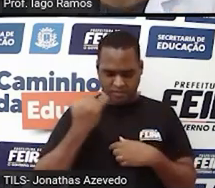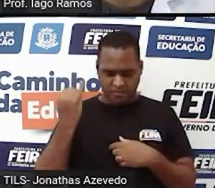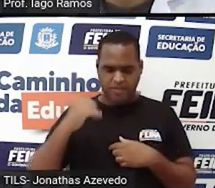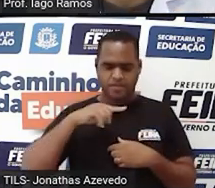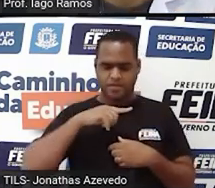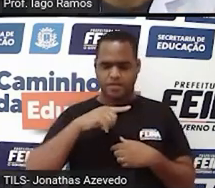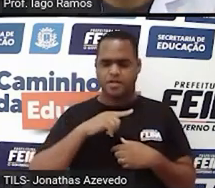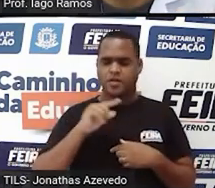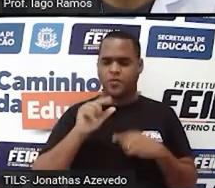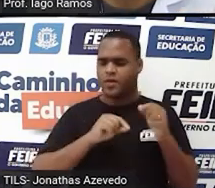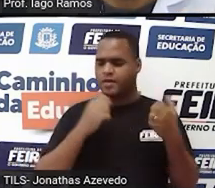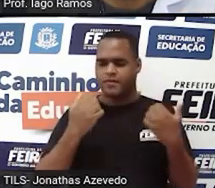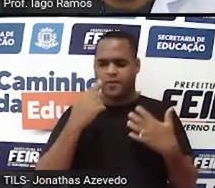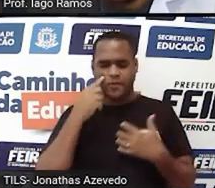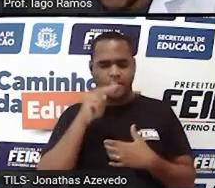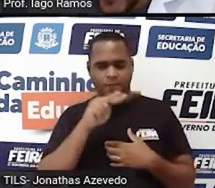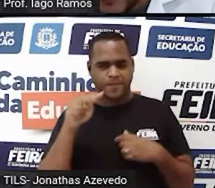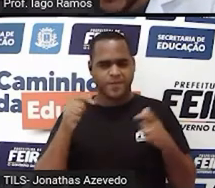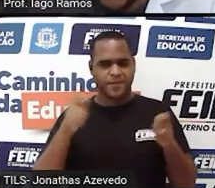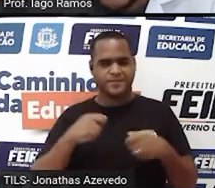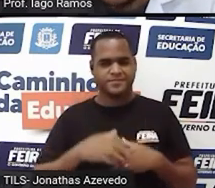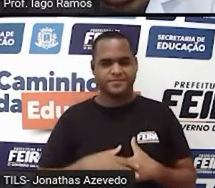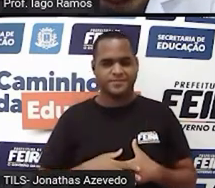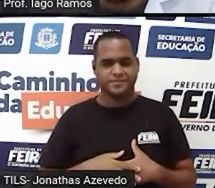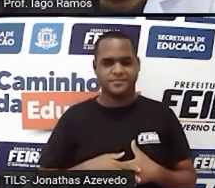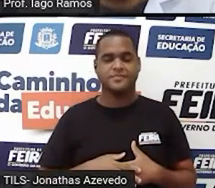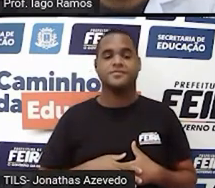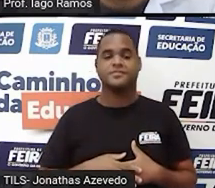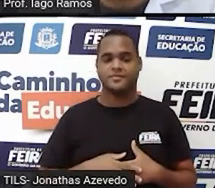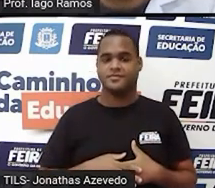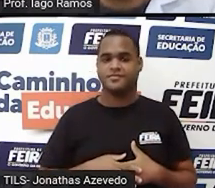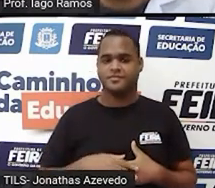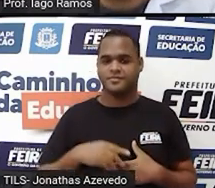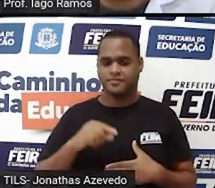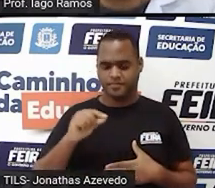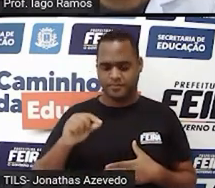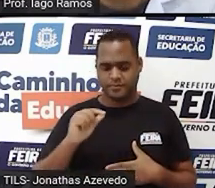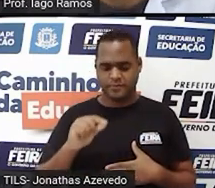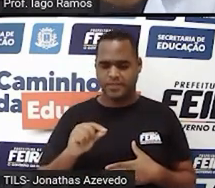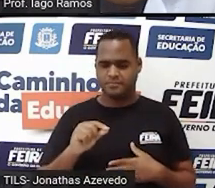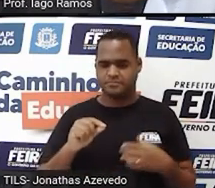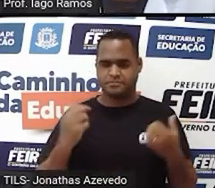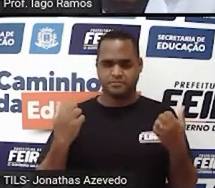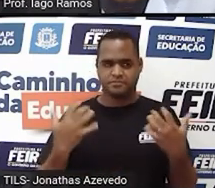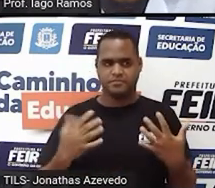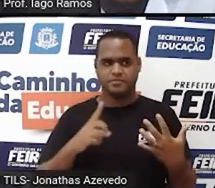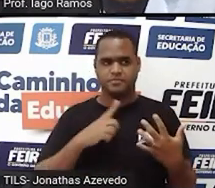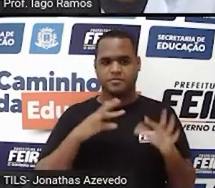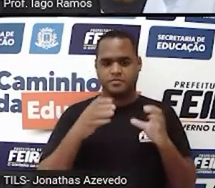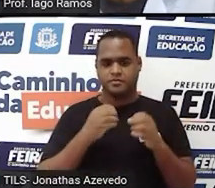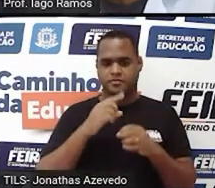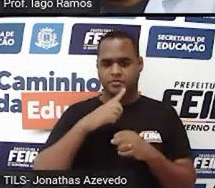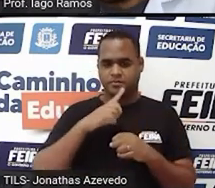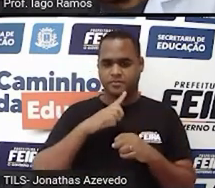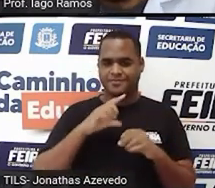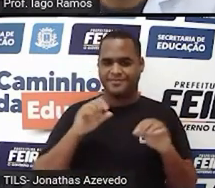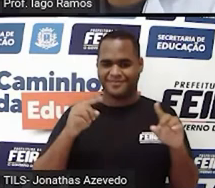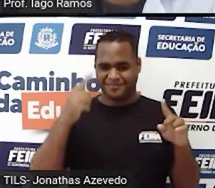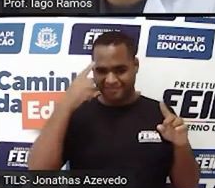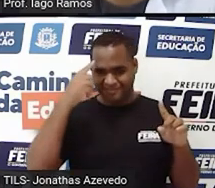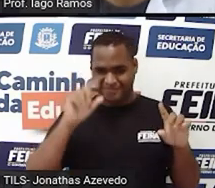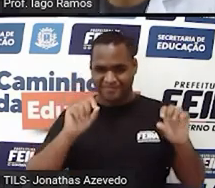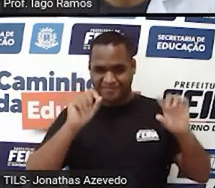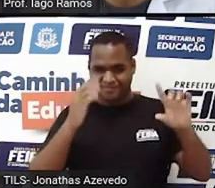olhar isso daí certo então vem aqui comigo olha só nós temos aí na tela um